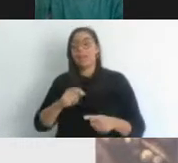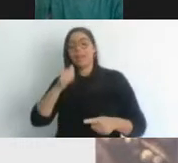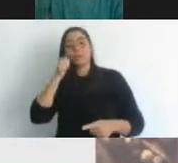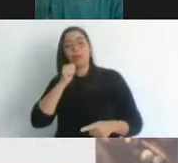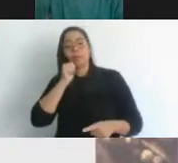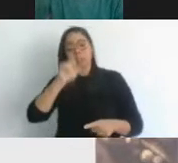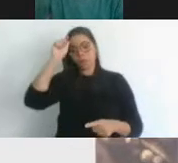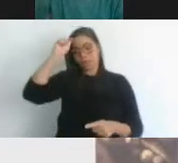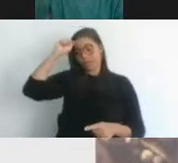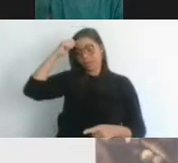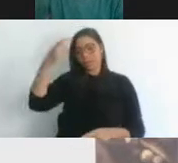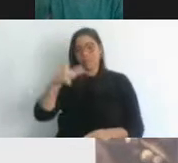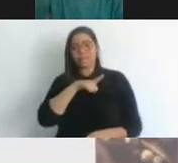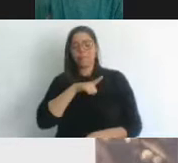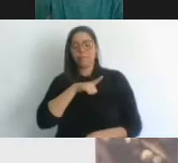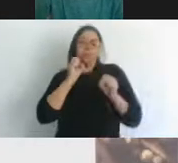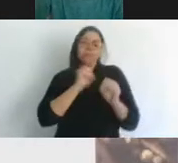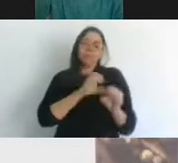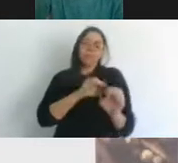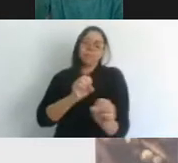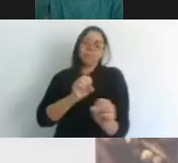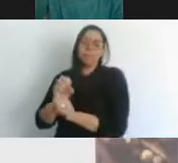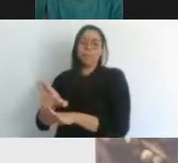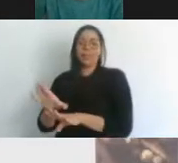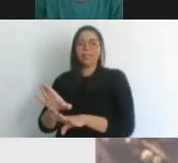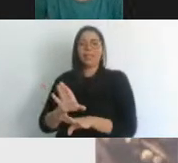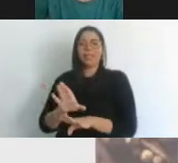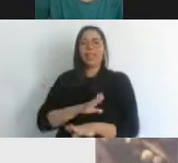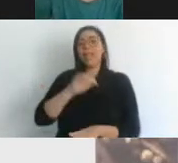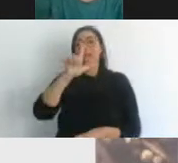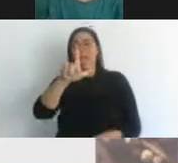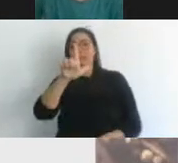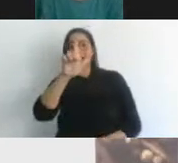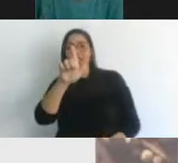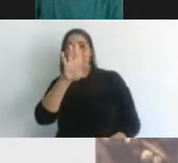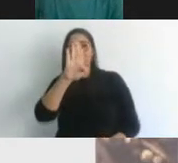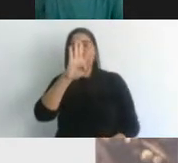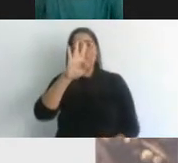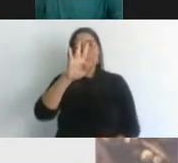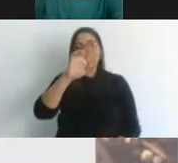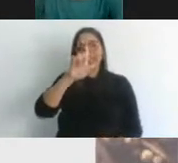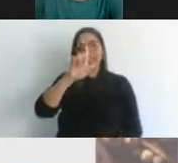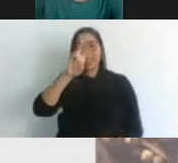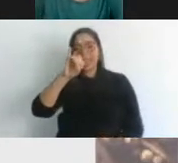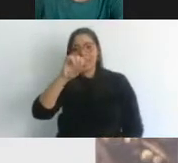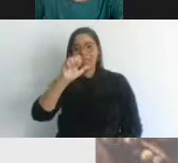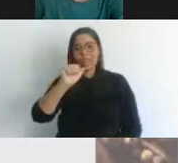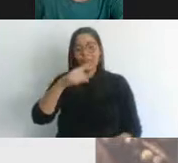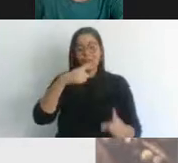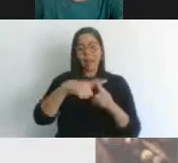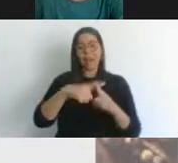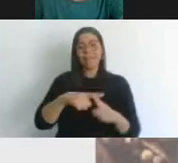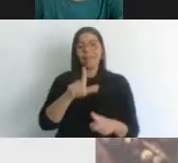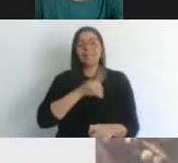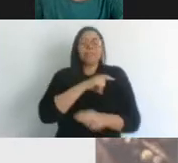pretas e um monte de coisa para ensinar as mulheres são umas coisas para ensinar a comunidade ele já vai ter criar mais o ensinar os diversos